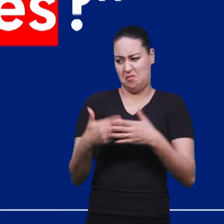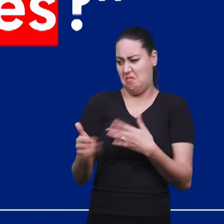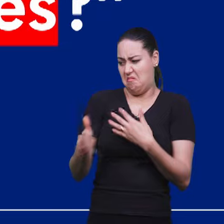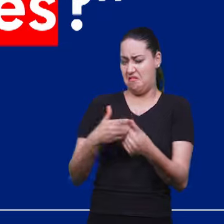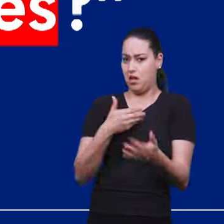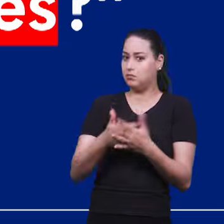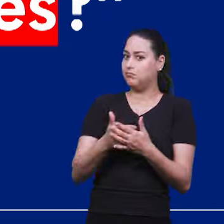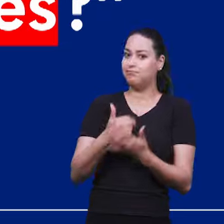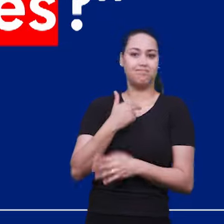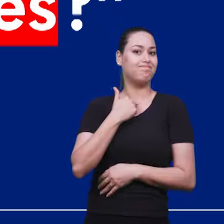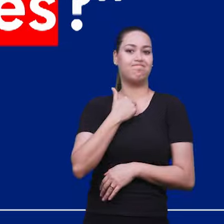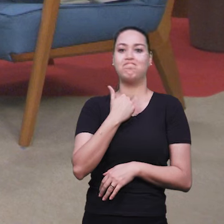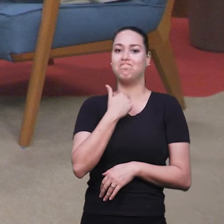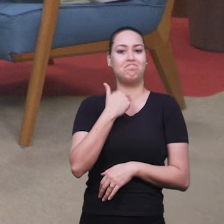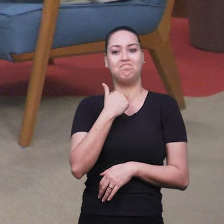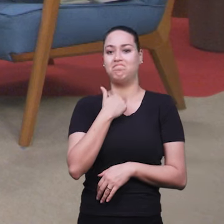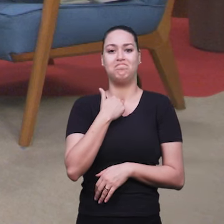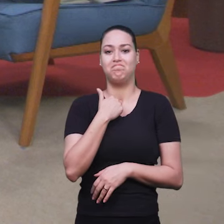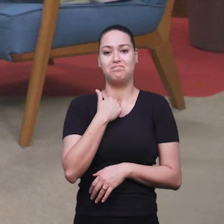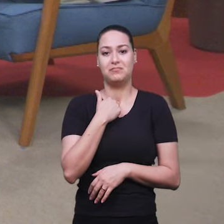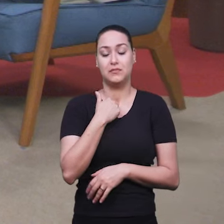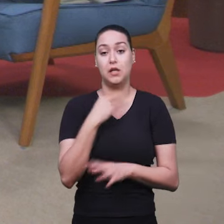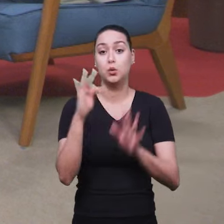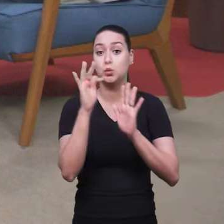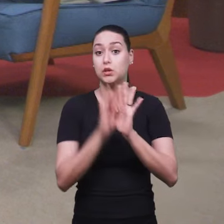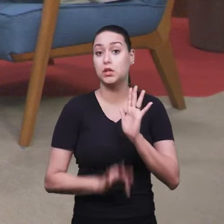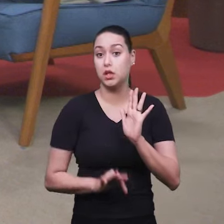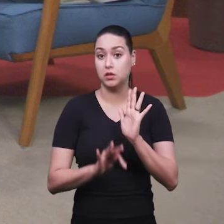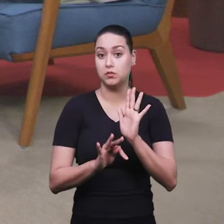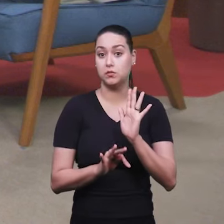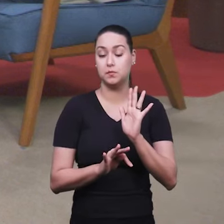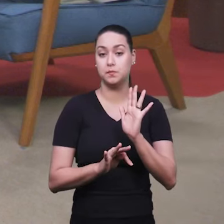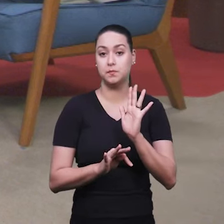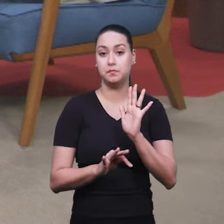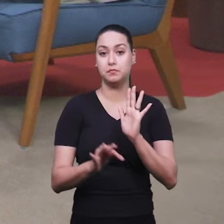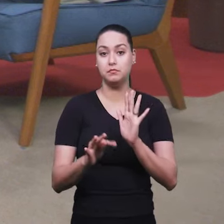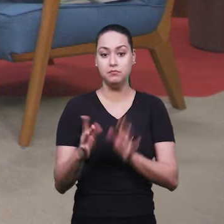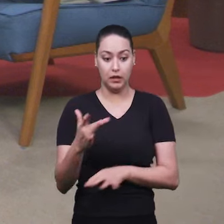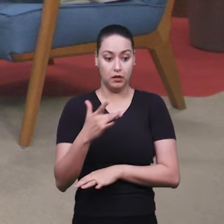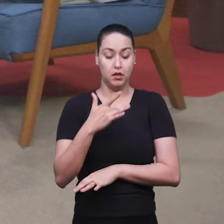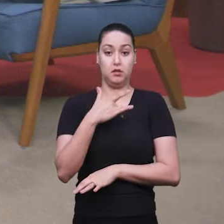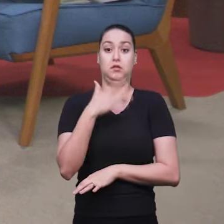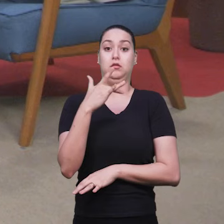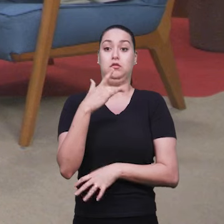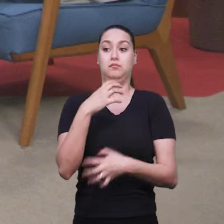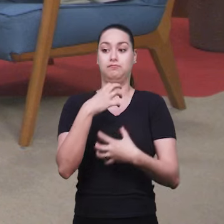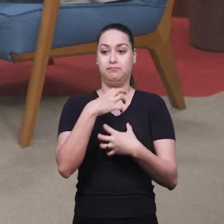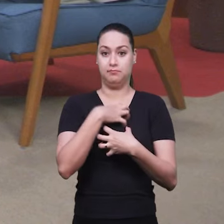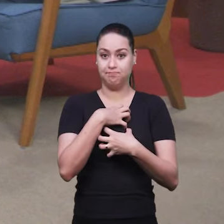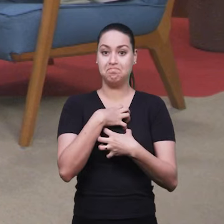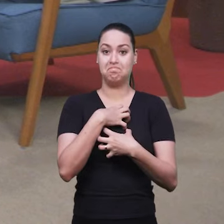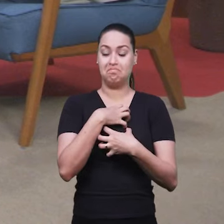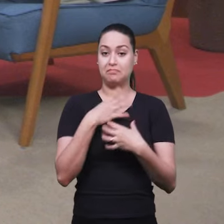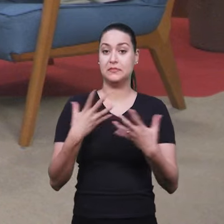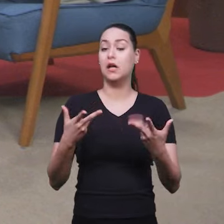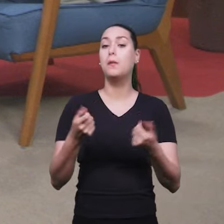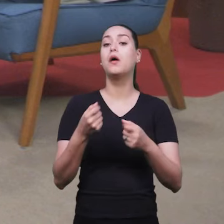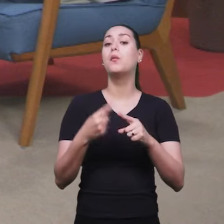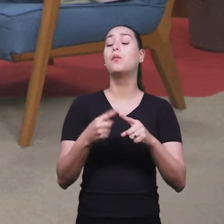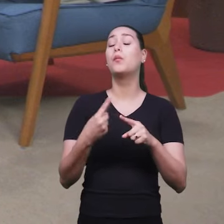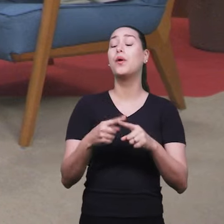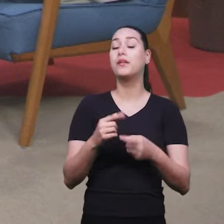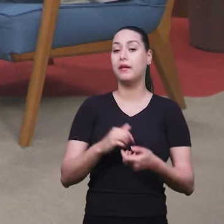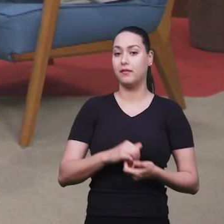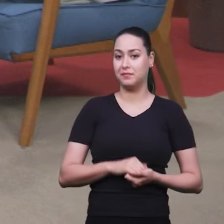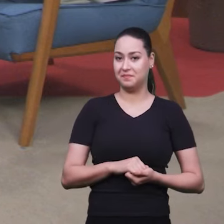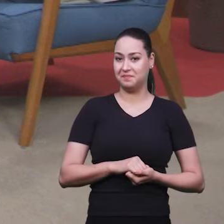né? E esse texto é algo assim que nos toca muito. É algo tremendo.